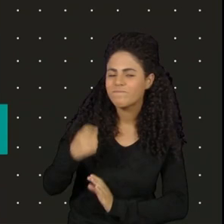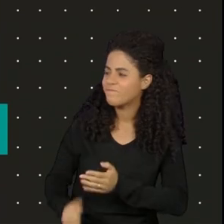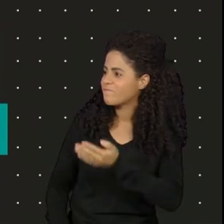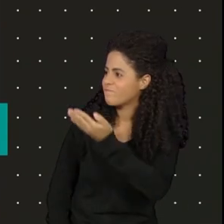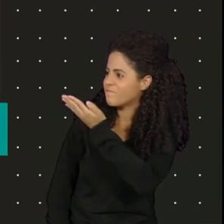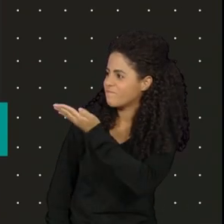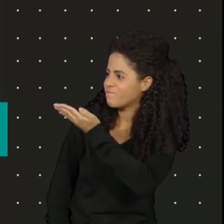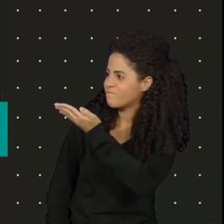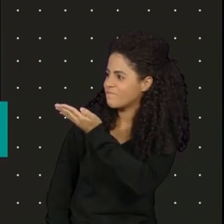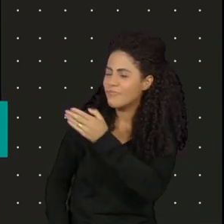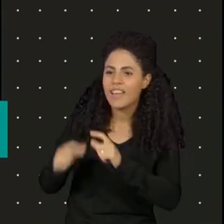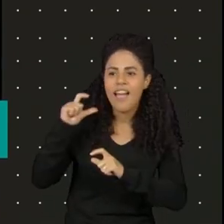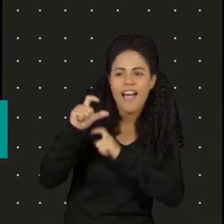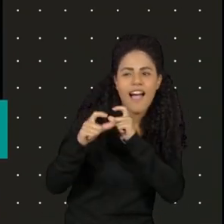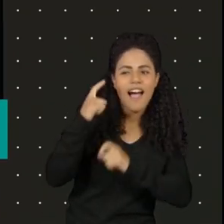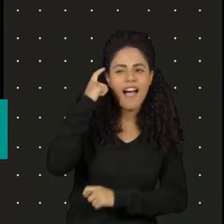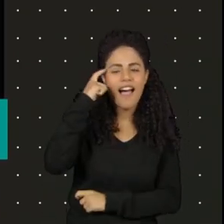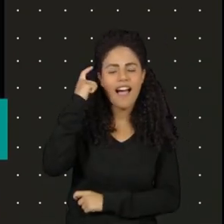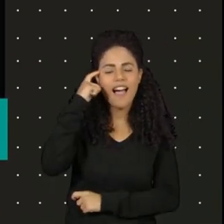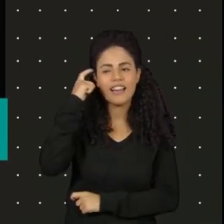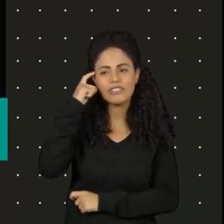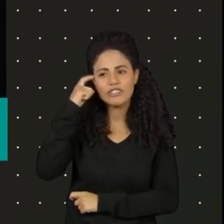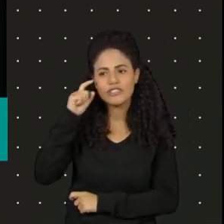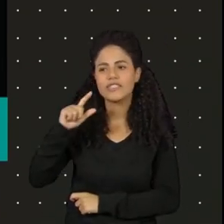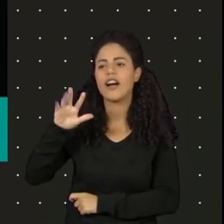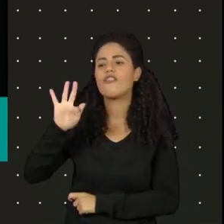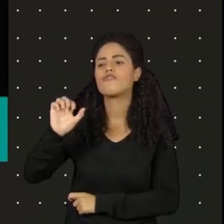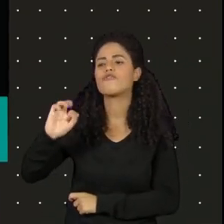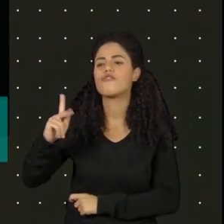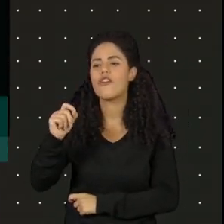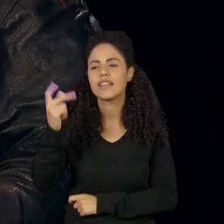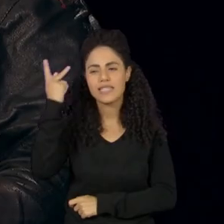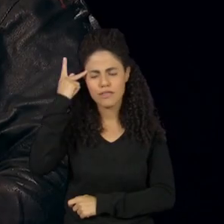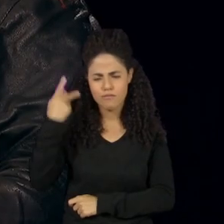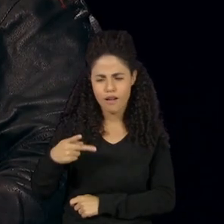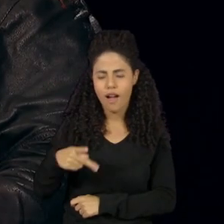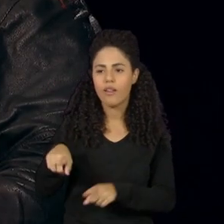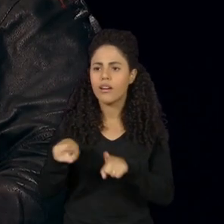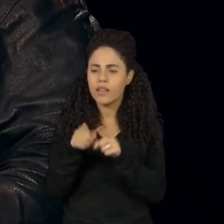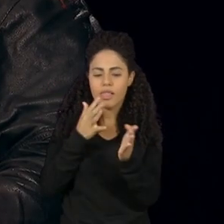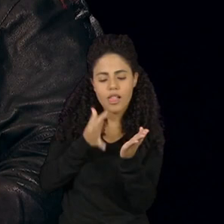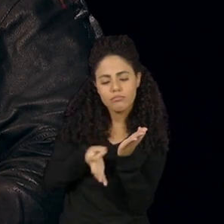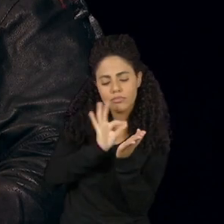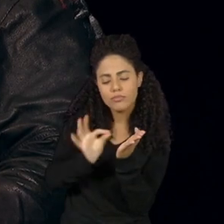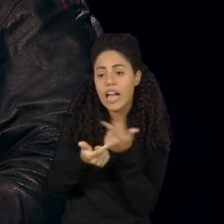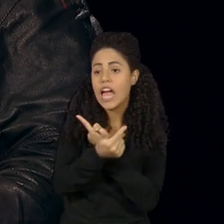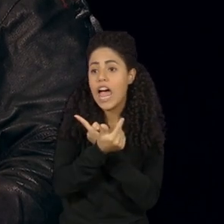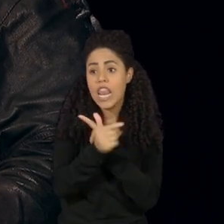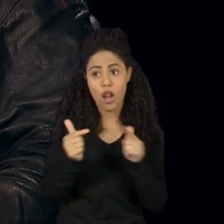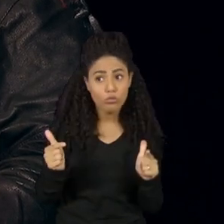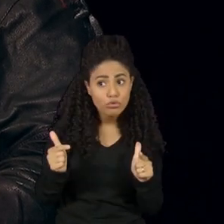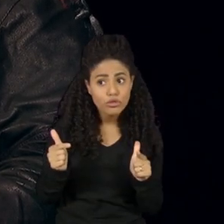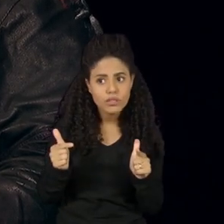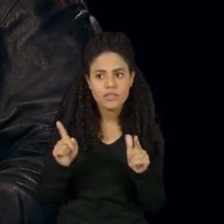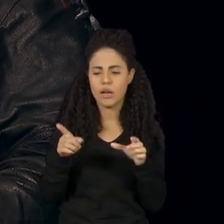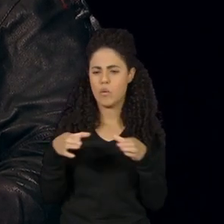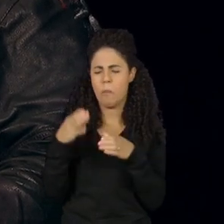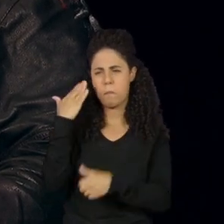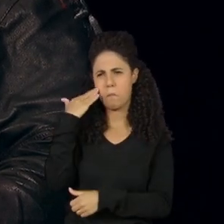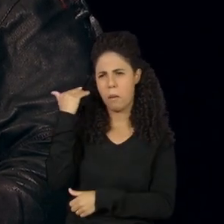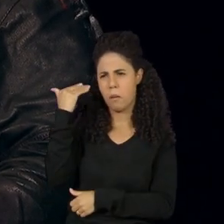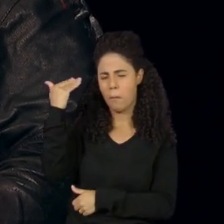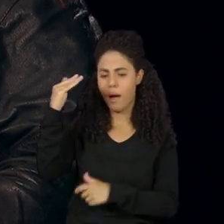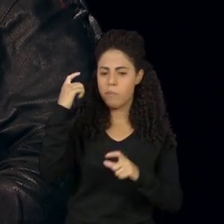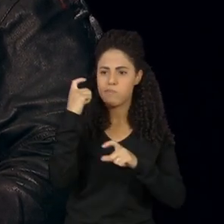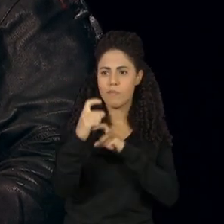Angeli, do Jornal da Folha de São Paulo. O Angeli não tinha revista ainda, ele não era muito... popstar dos quadrinhos,